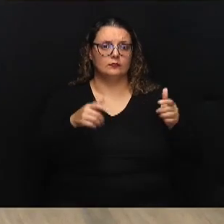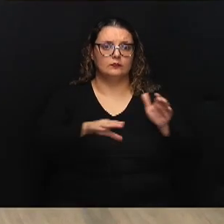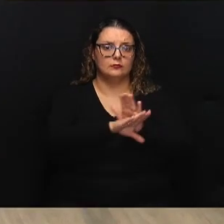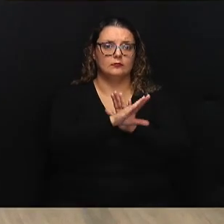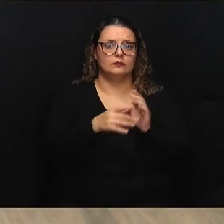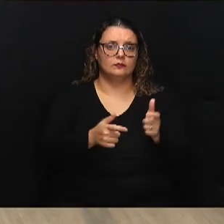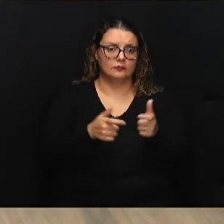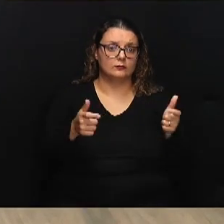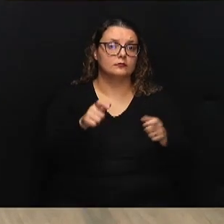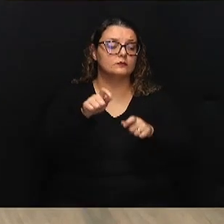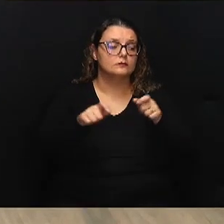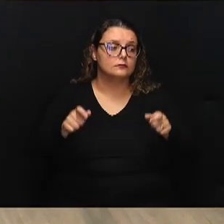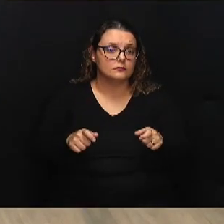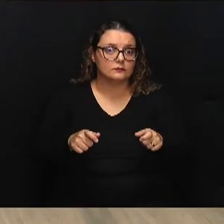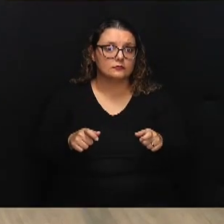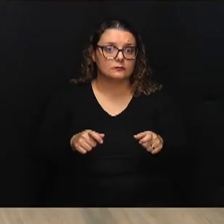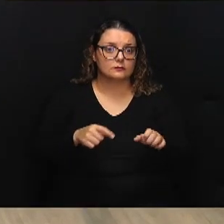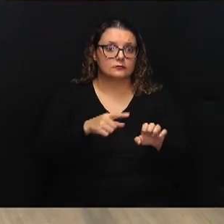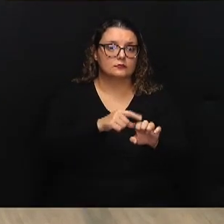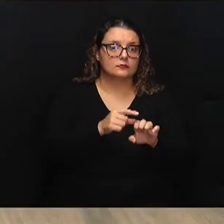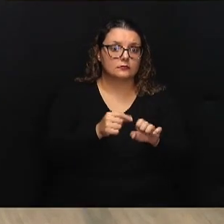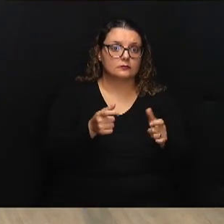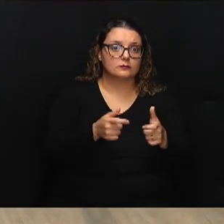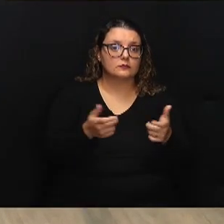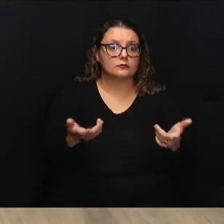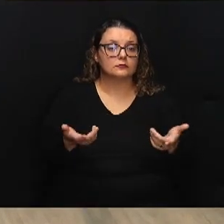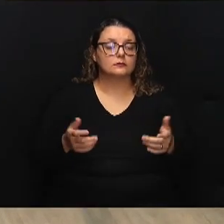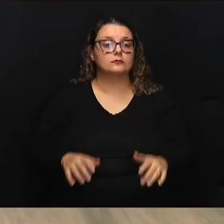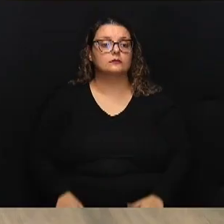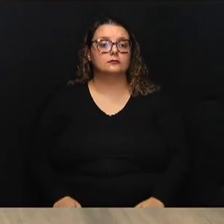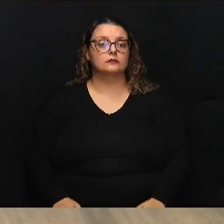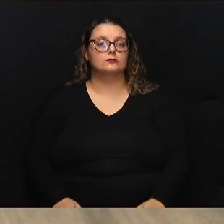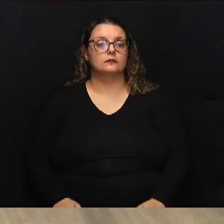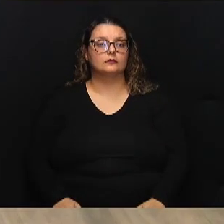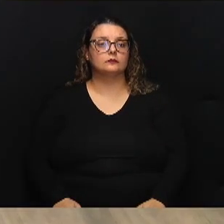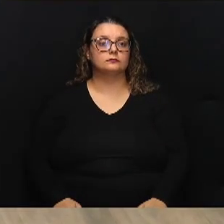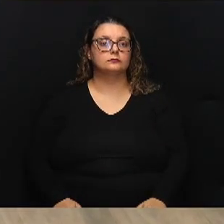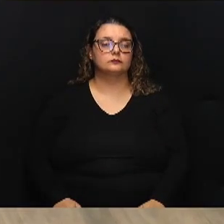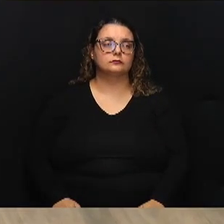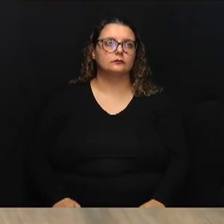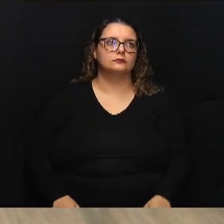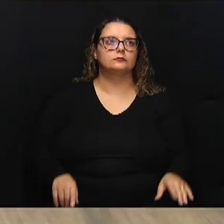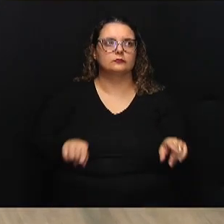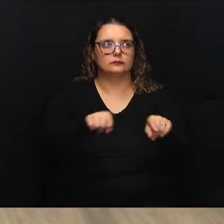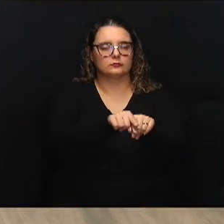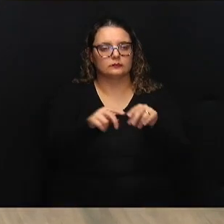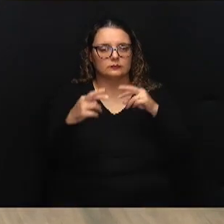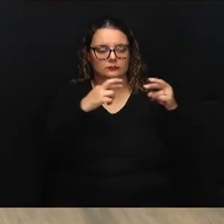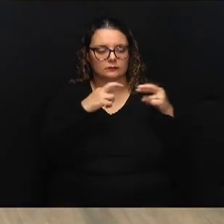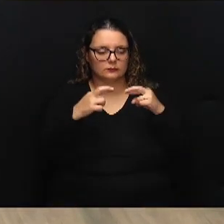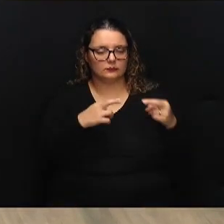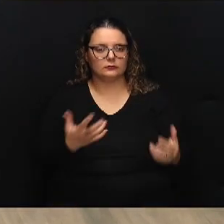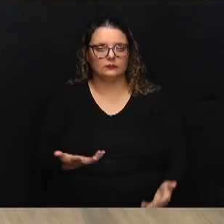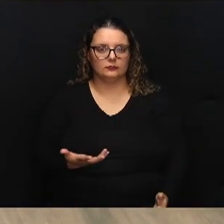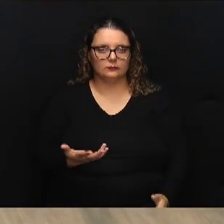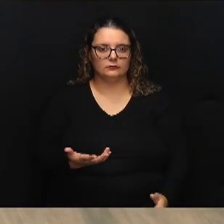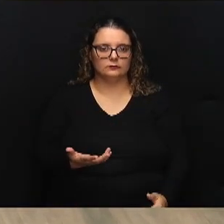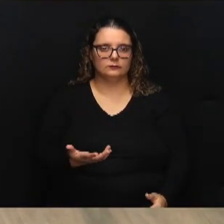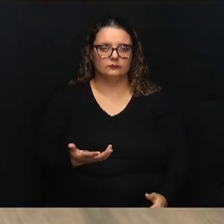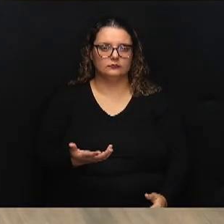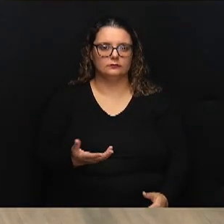de pessoas se tornando microempreendedores. Eles também devem ser fiscalizados, devem